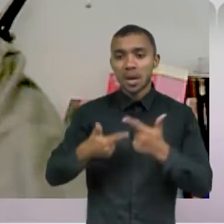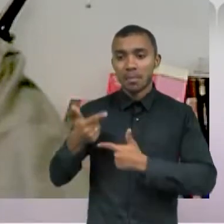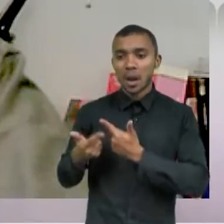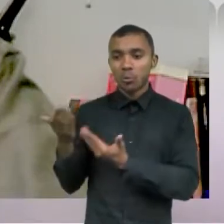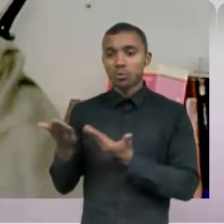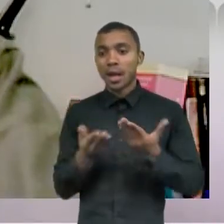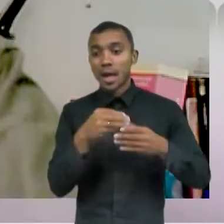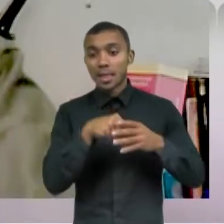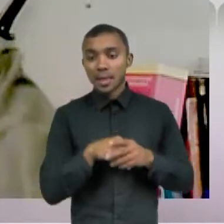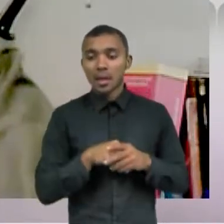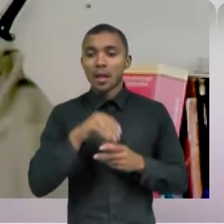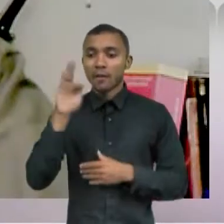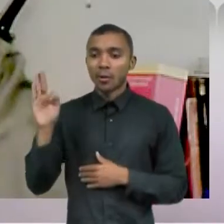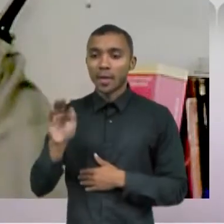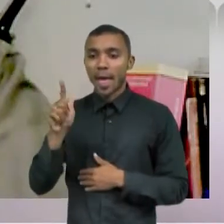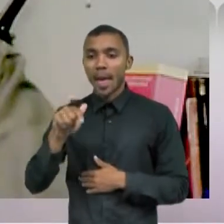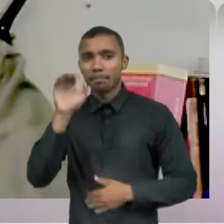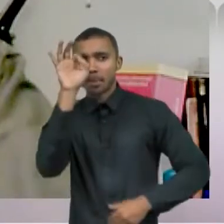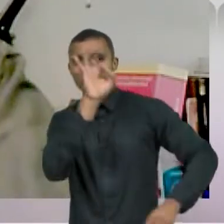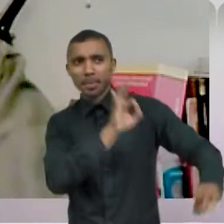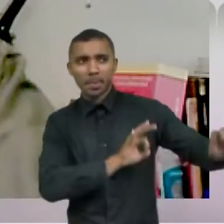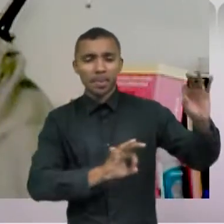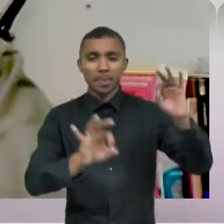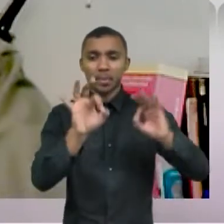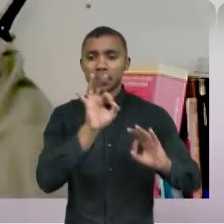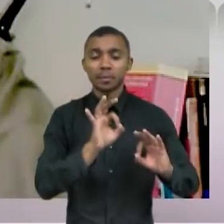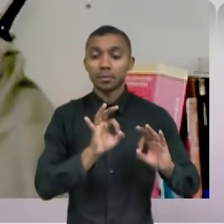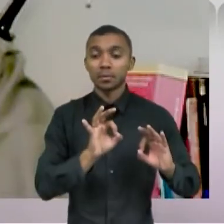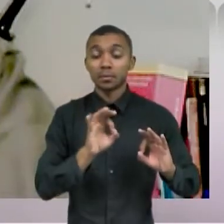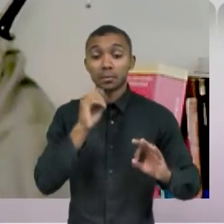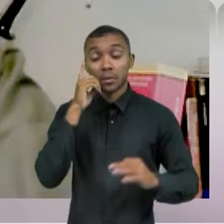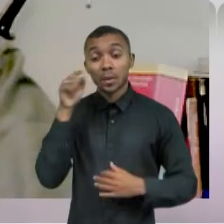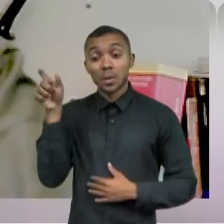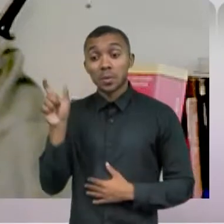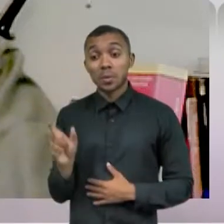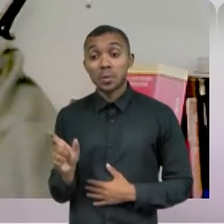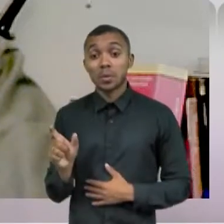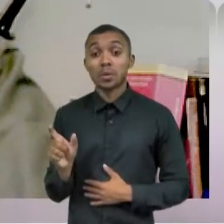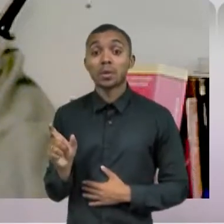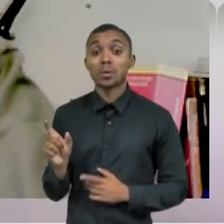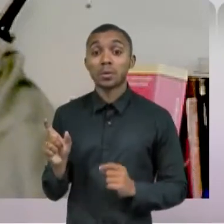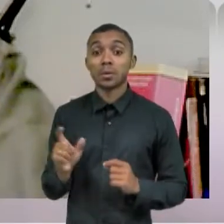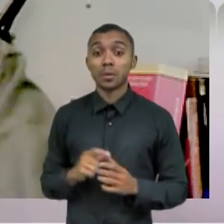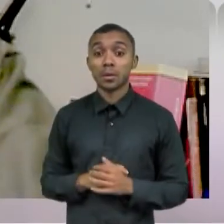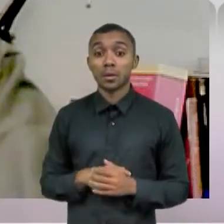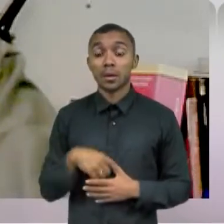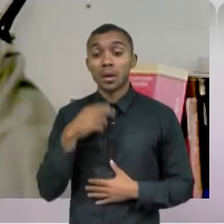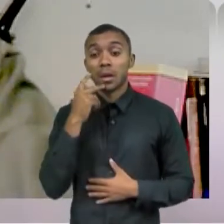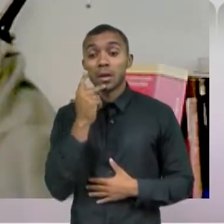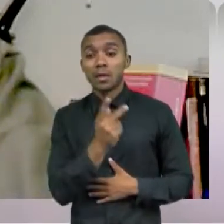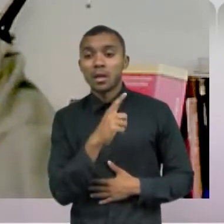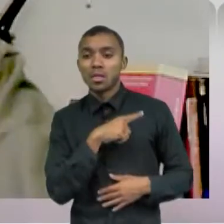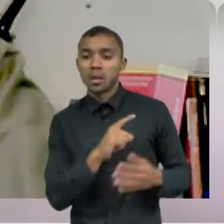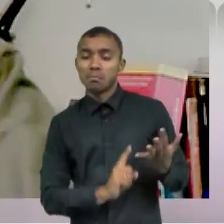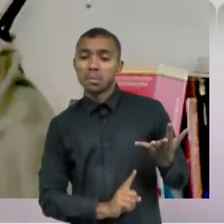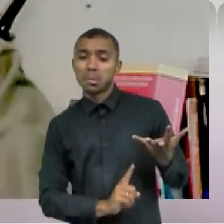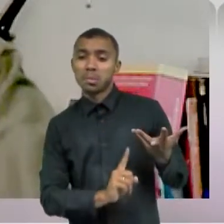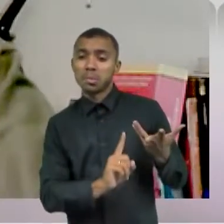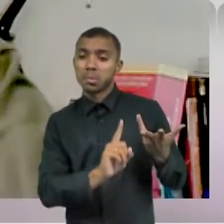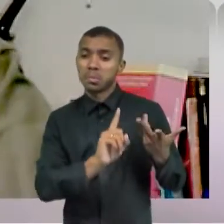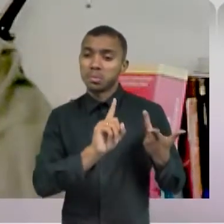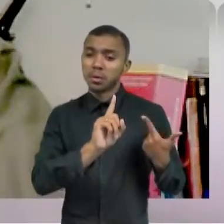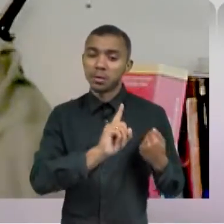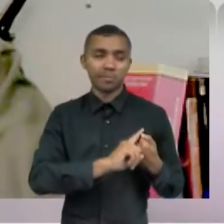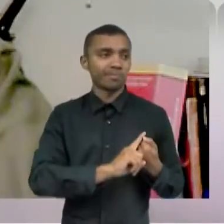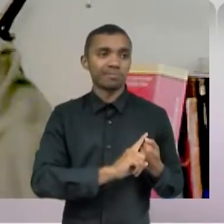para cuidar da universidade, para montar a universidade, na verdade, o reitor chegou, né, com uma série de exigências para dizer assim: